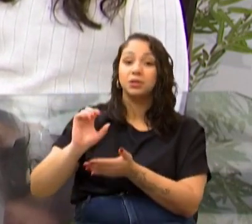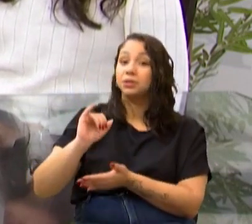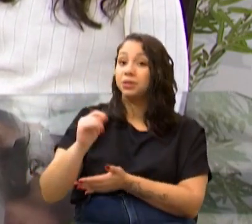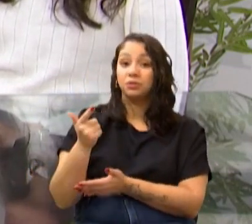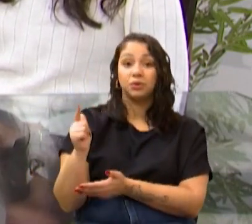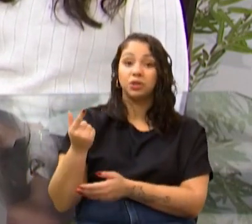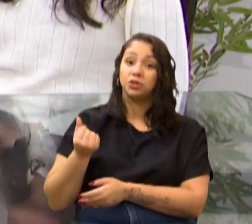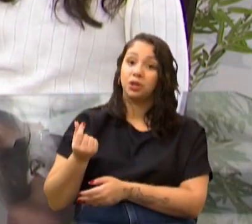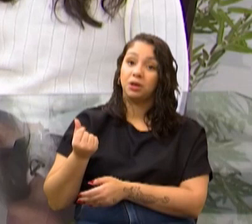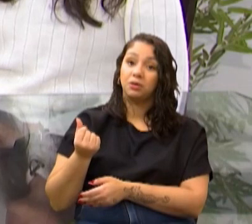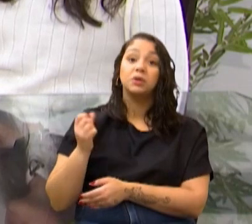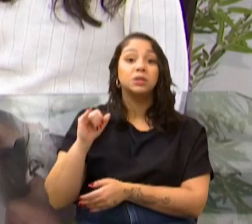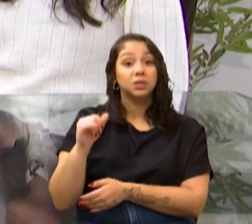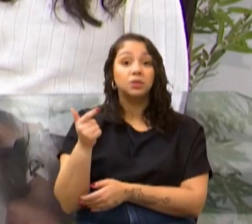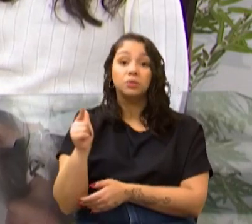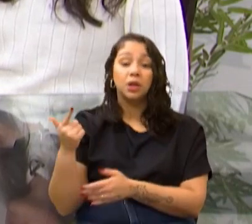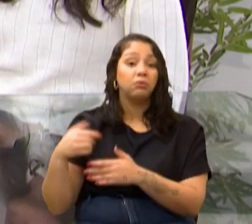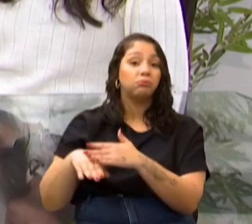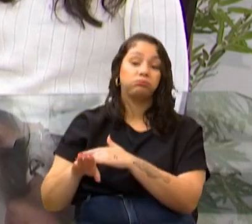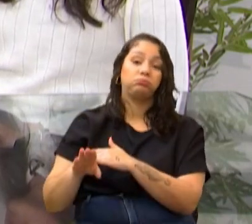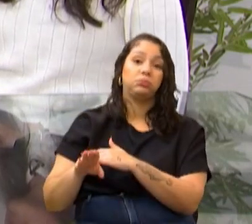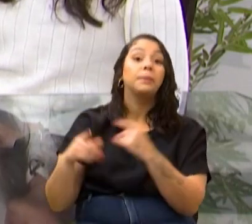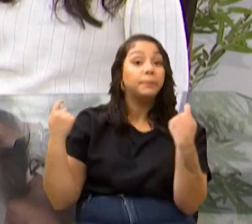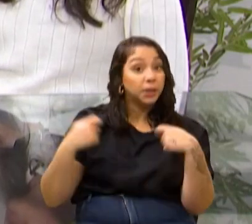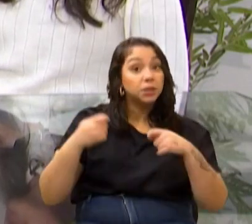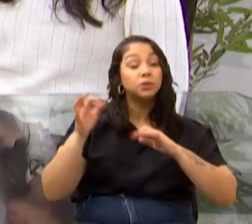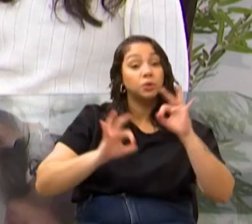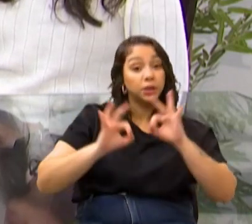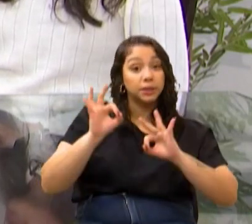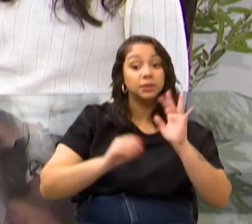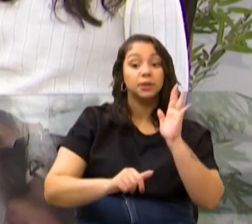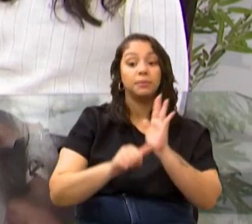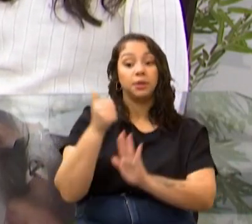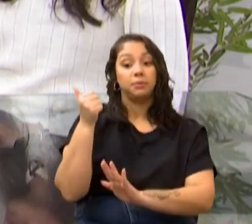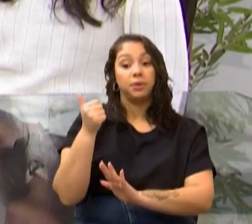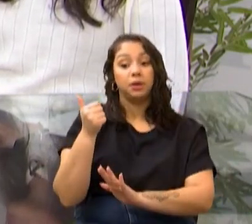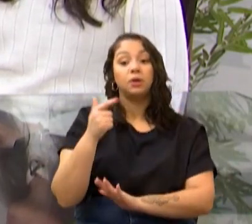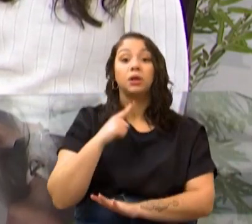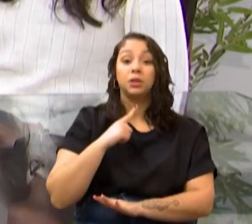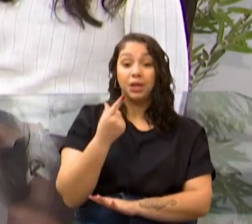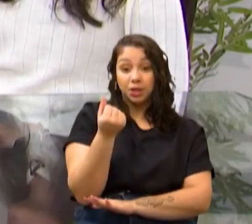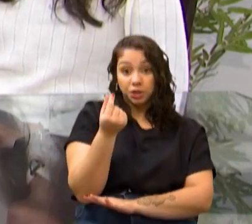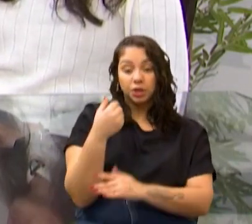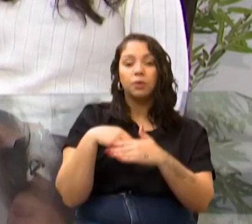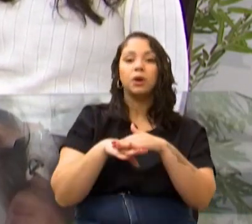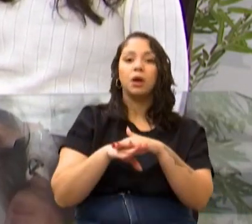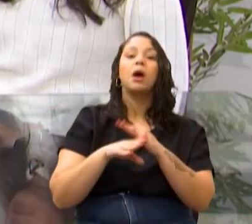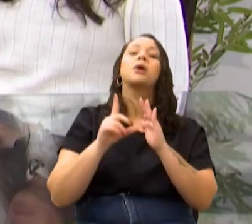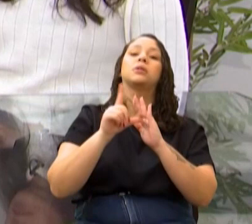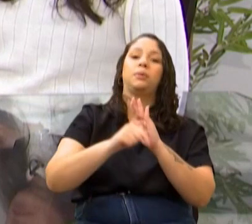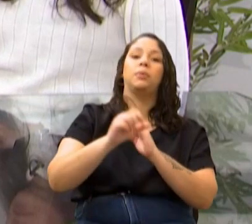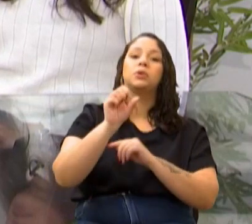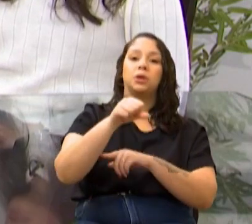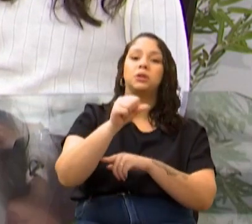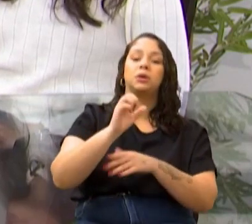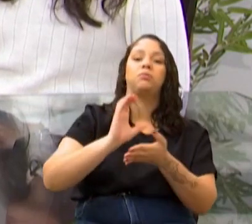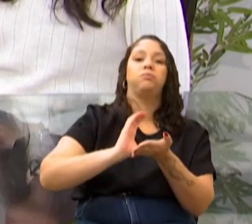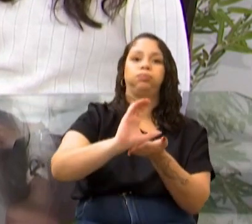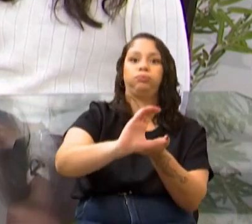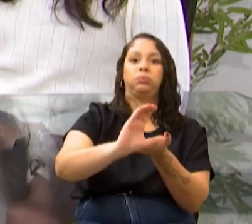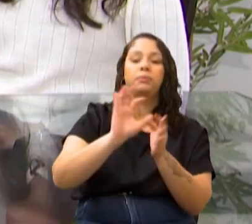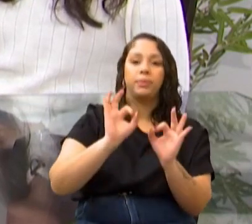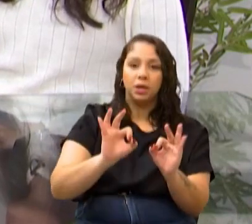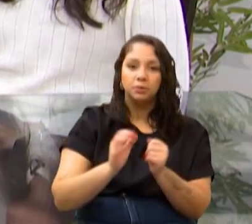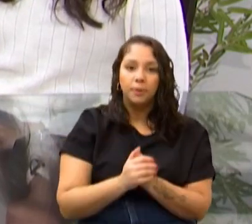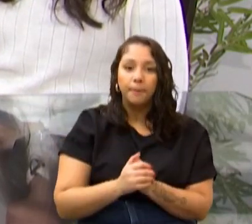investe se não tem dinheiro, se não tem reserva. Então, precisa se organizar primeiro para ter a reserva e aí sim começar